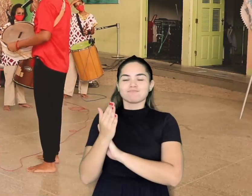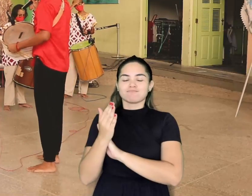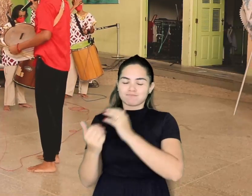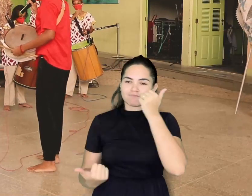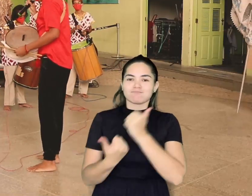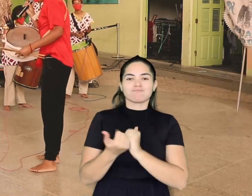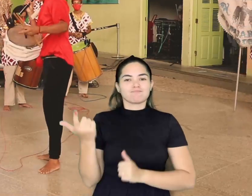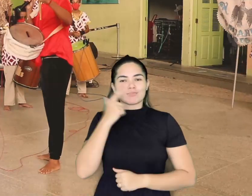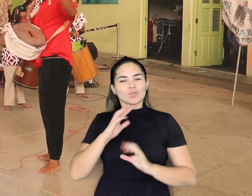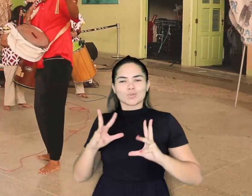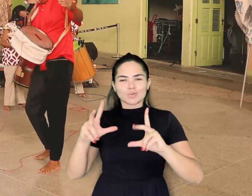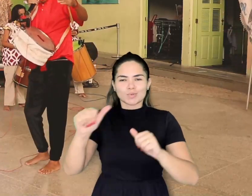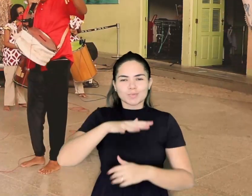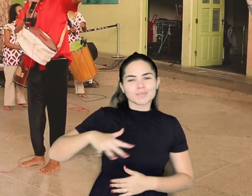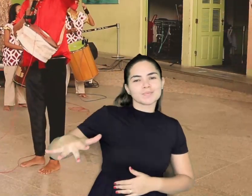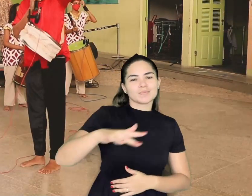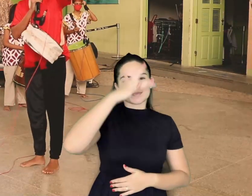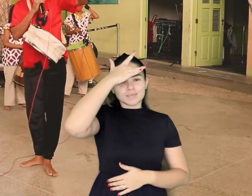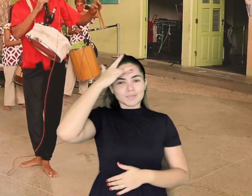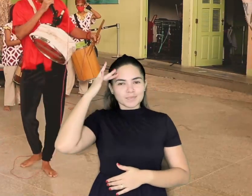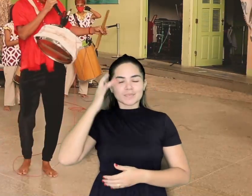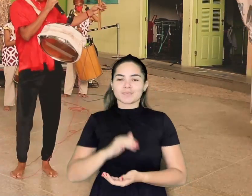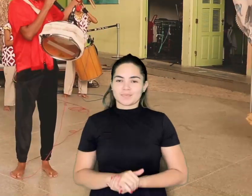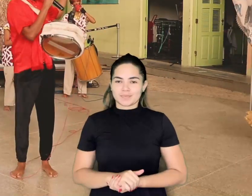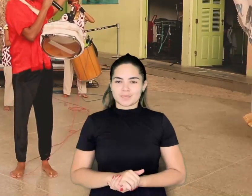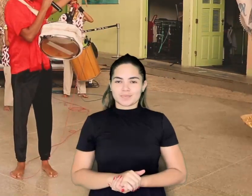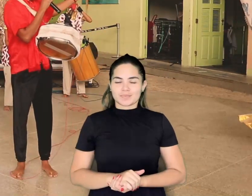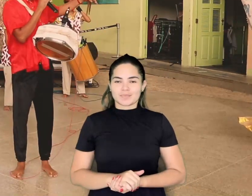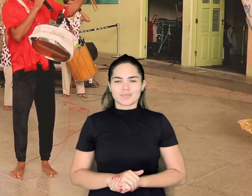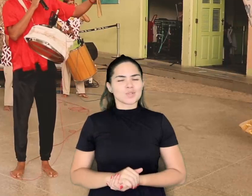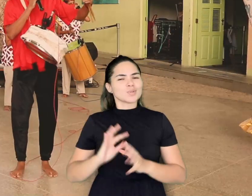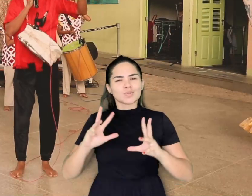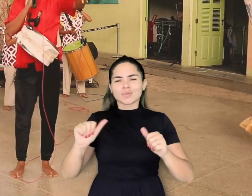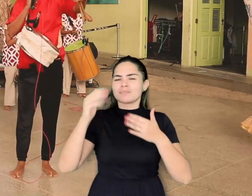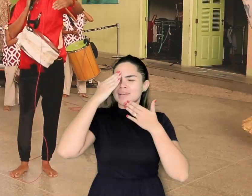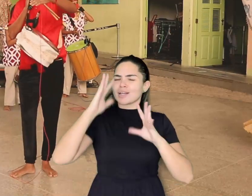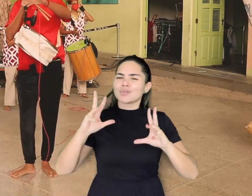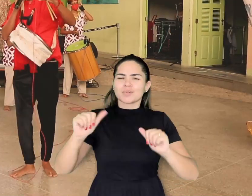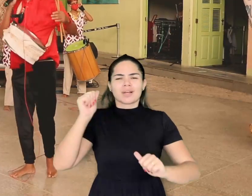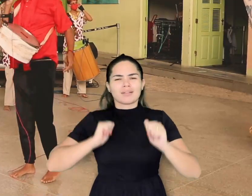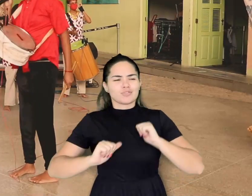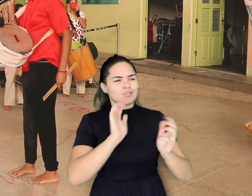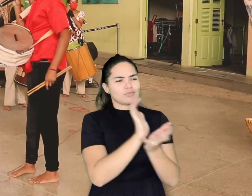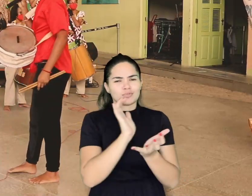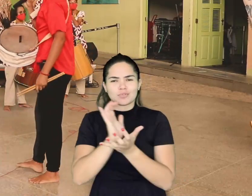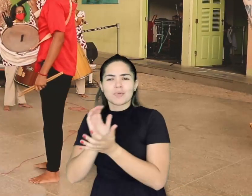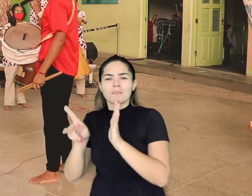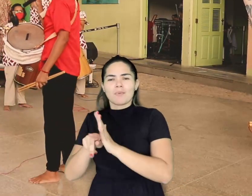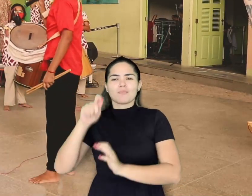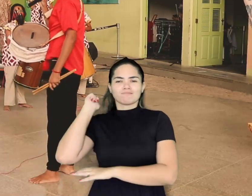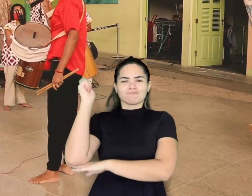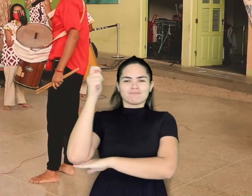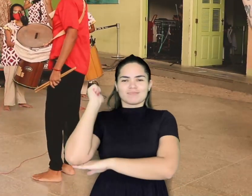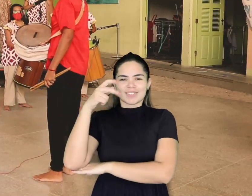nesse momento, nessa caminhada. E a todo mundo, queria agradecer a todo mundo, os coletivos, os grupos, os artistas que fazem o